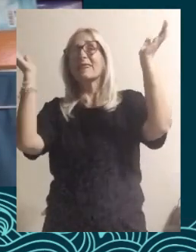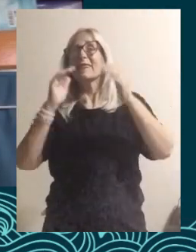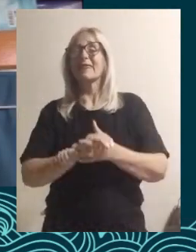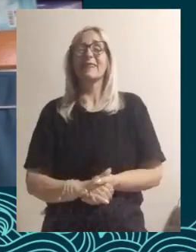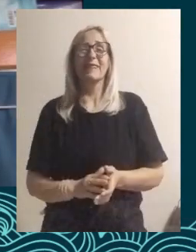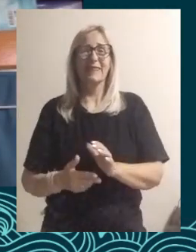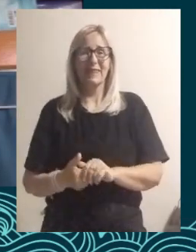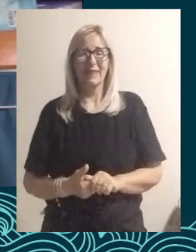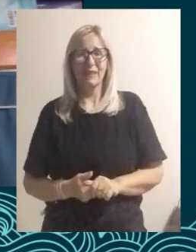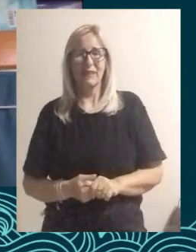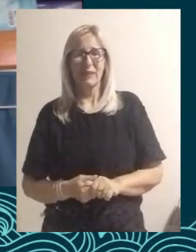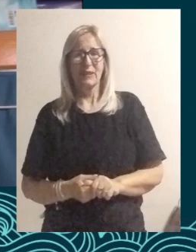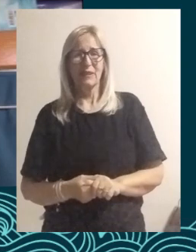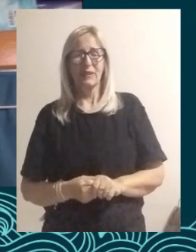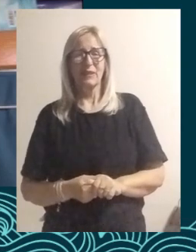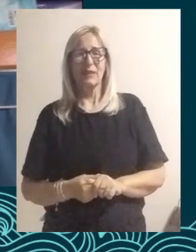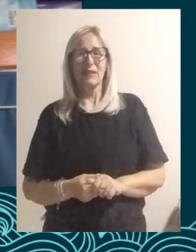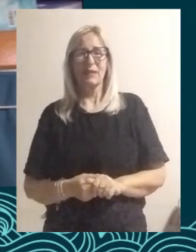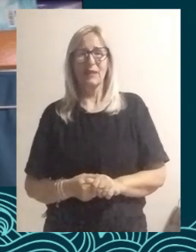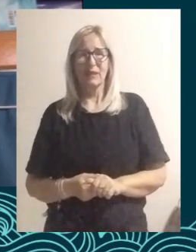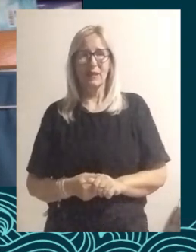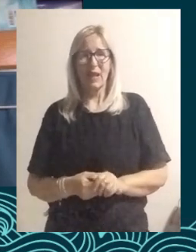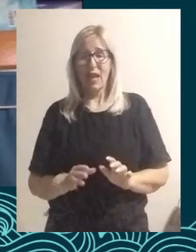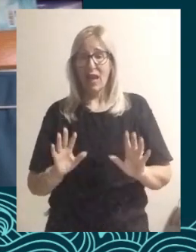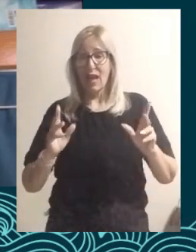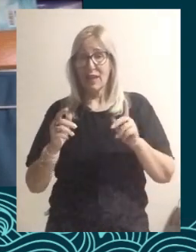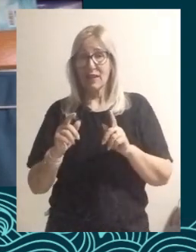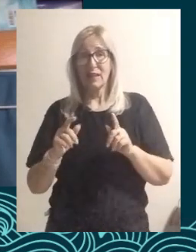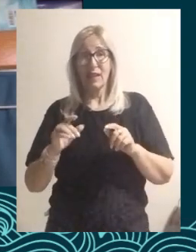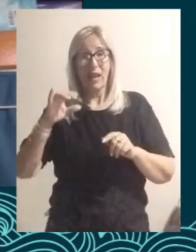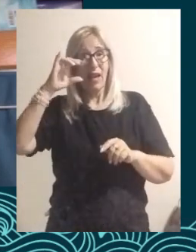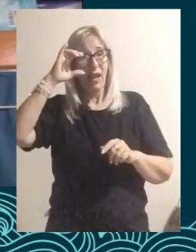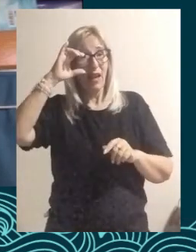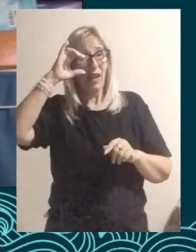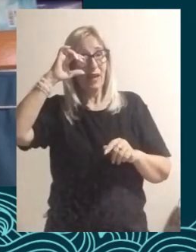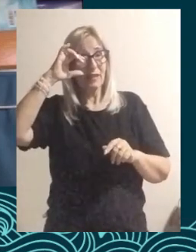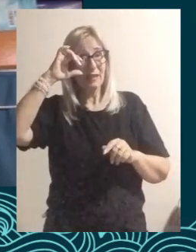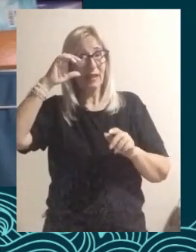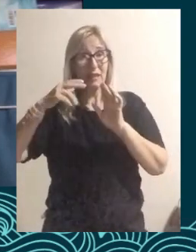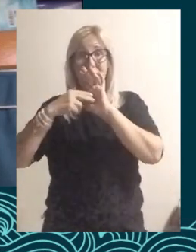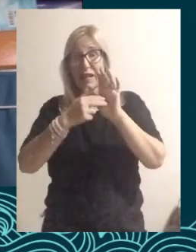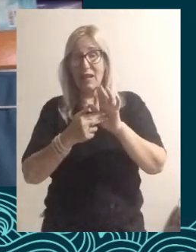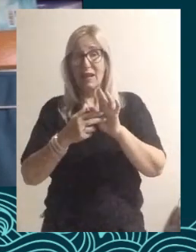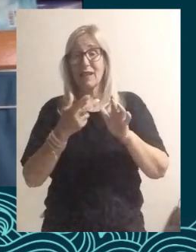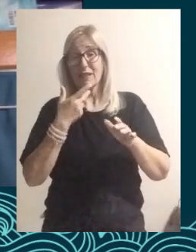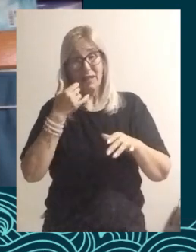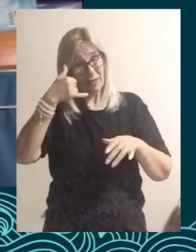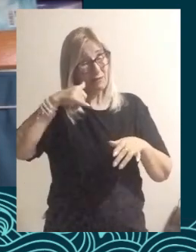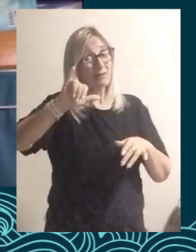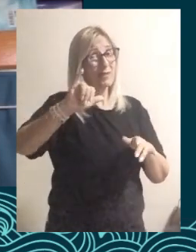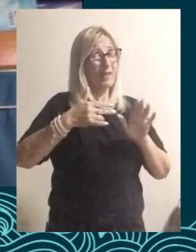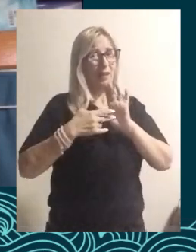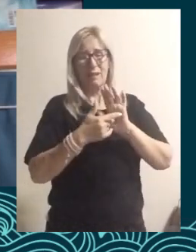teto. Eu só evitaria redes sociais e Instagram, porque